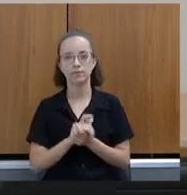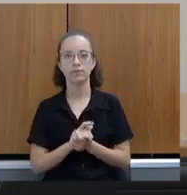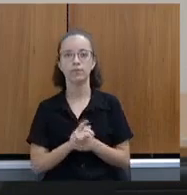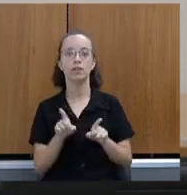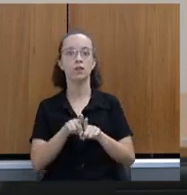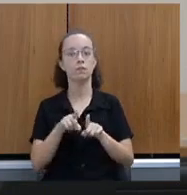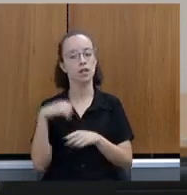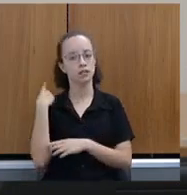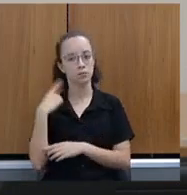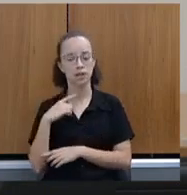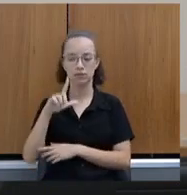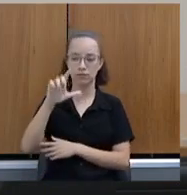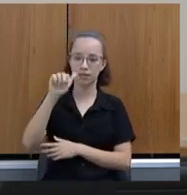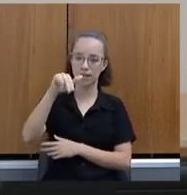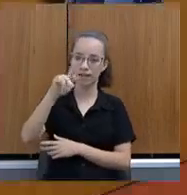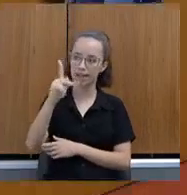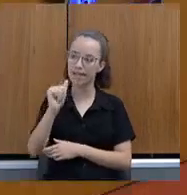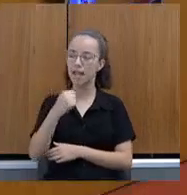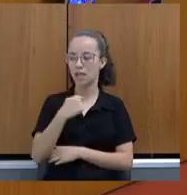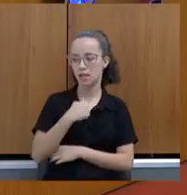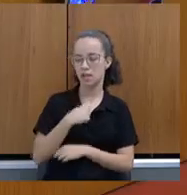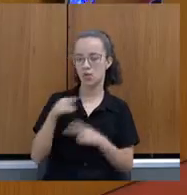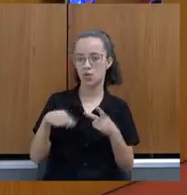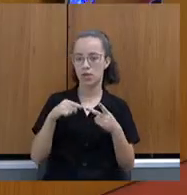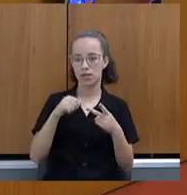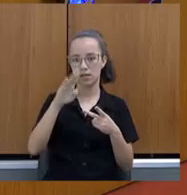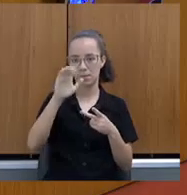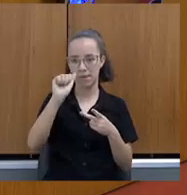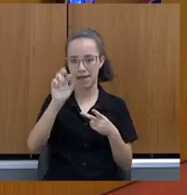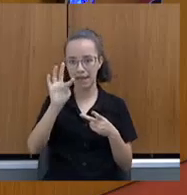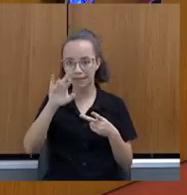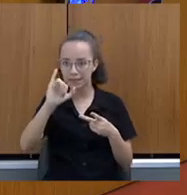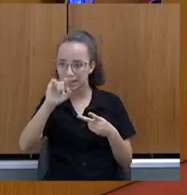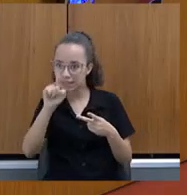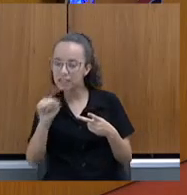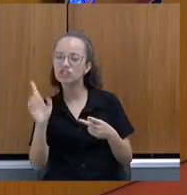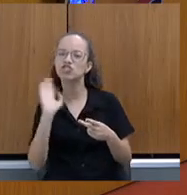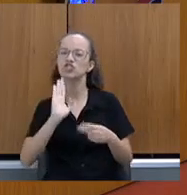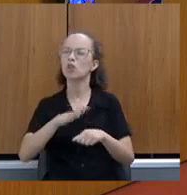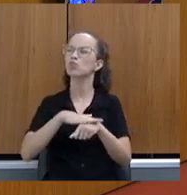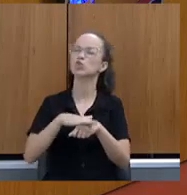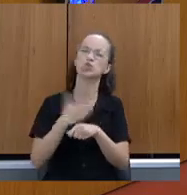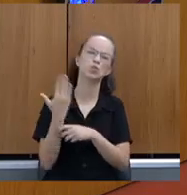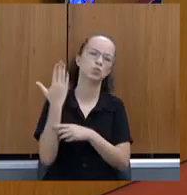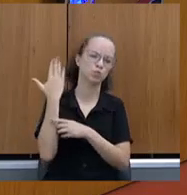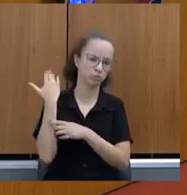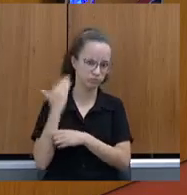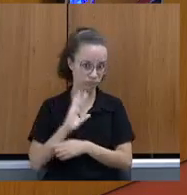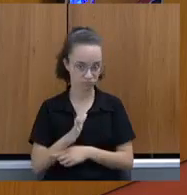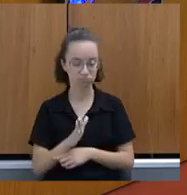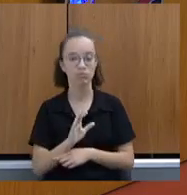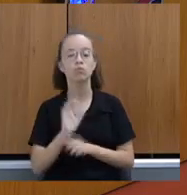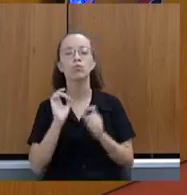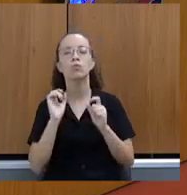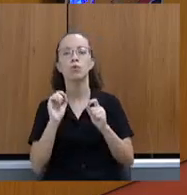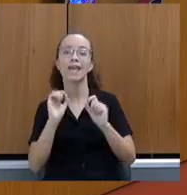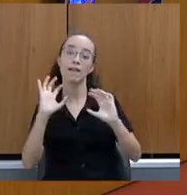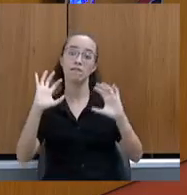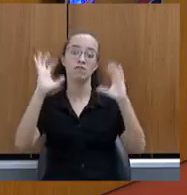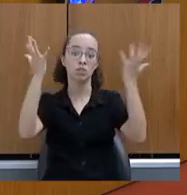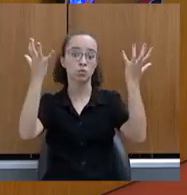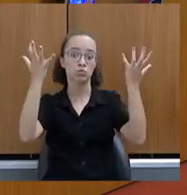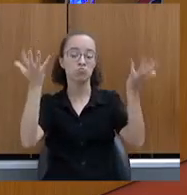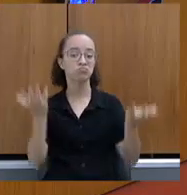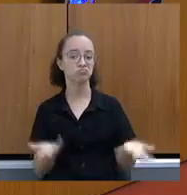Leninha de pegar esse gancho eu e Beatriz Sequeira já tivemos conversando em outras oportunidades sobre isso A exemplo de eventos